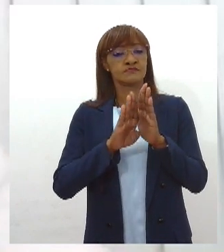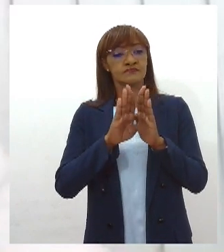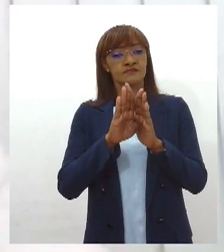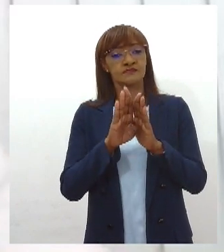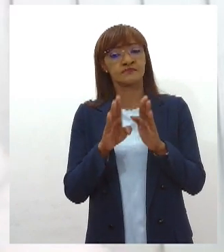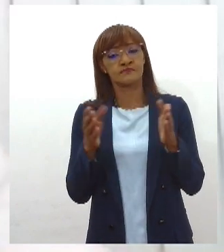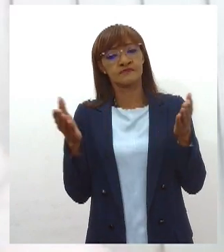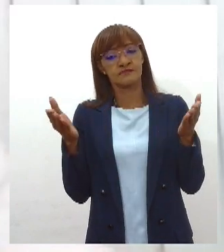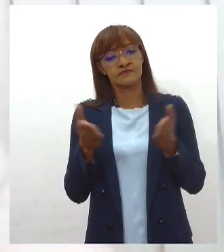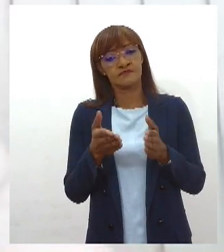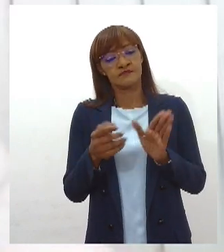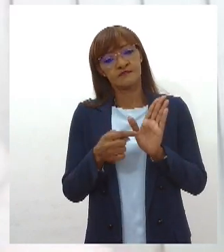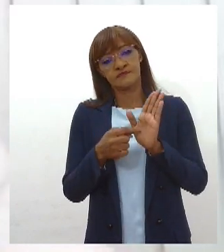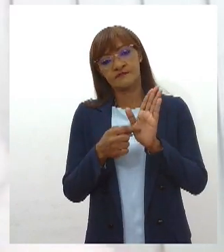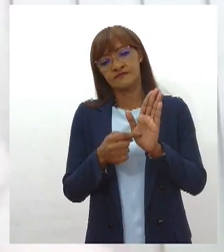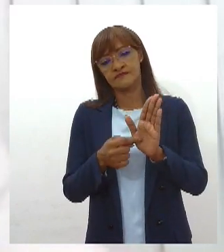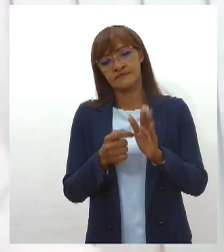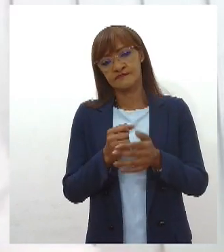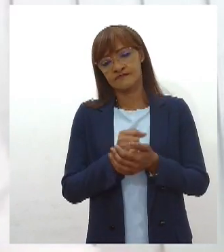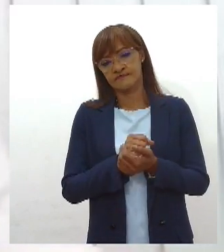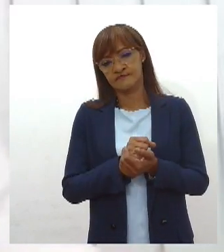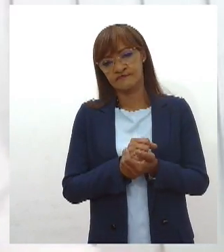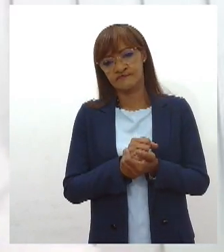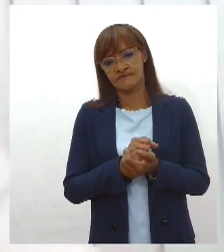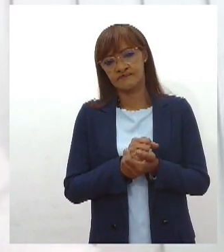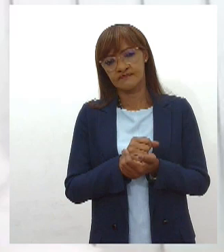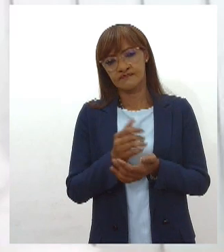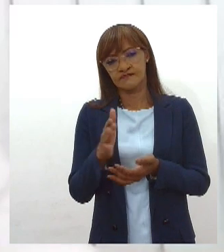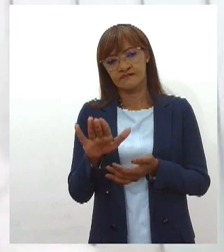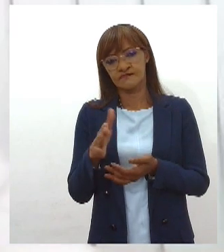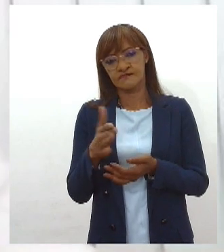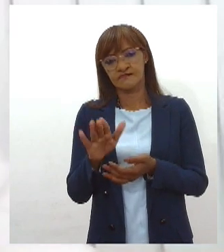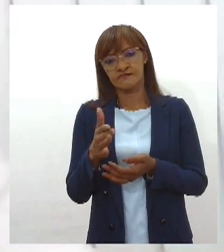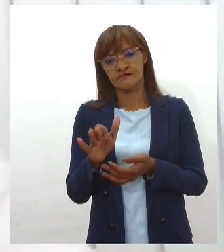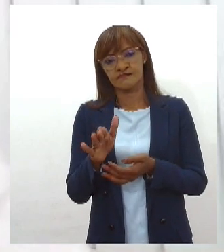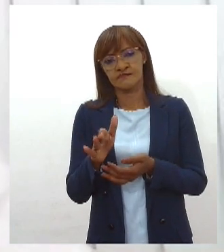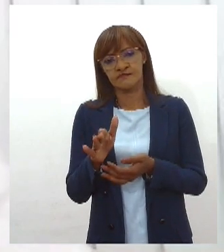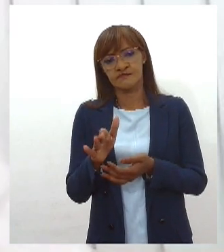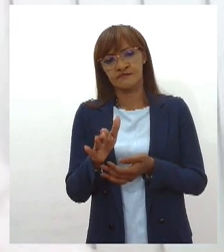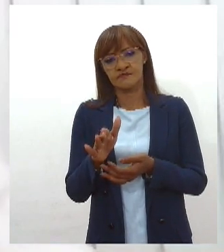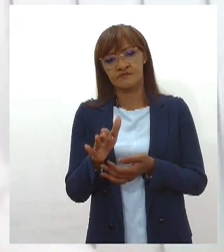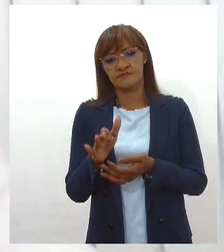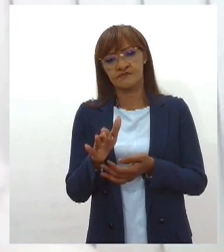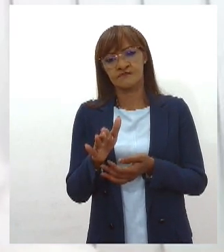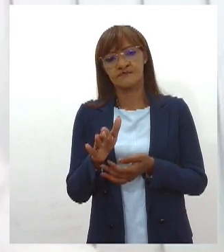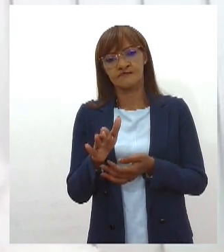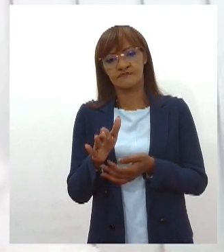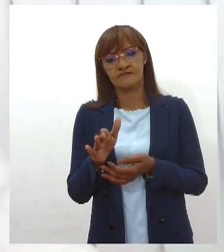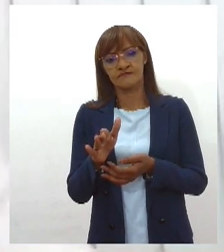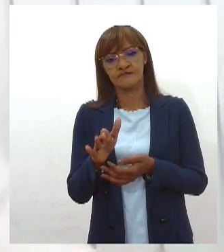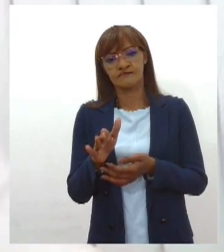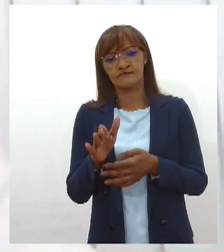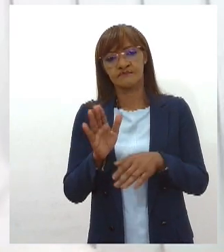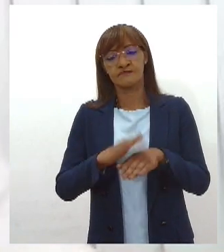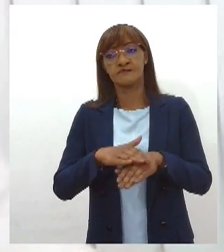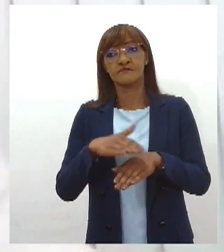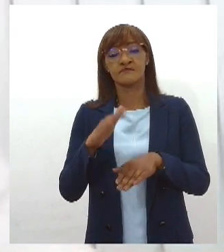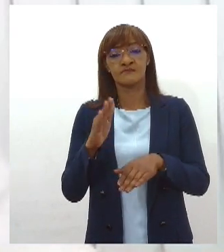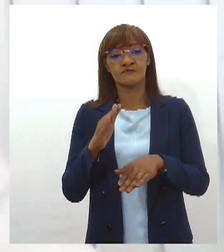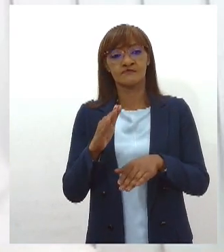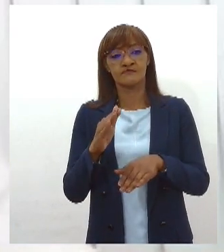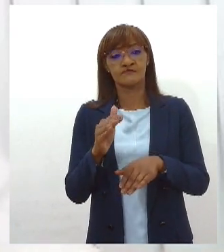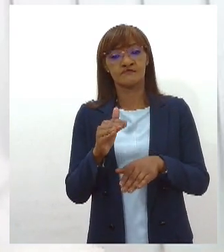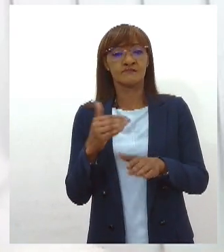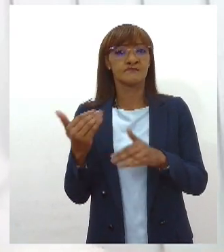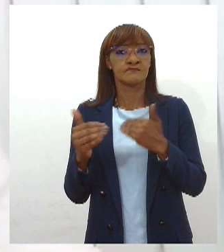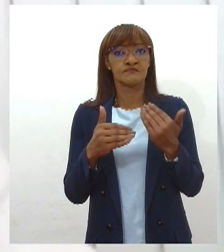de mais ou menos o terceiro câncer mais prevalente e incidente no país, tanto em homens